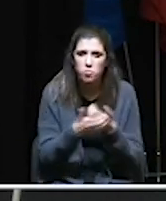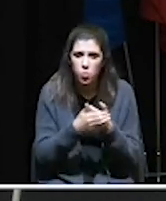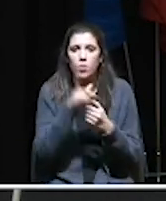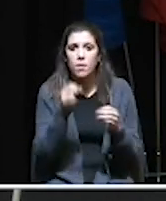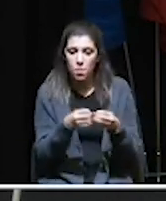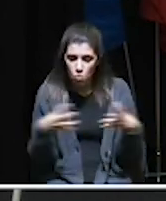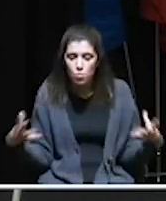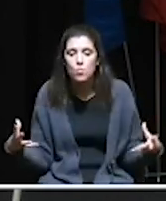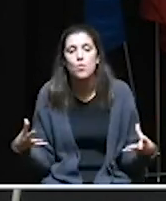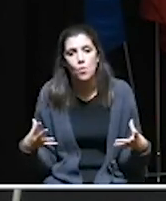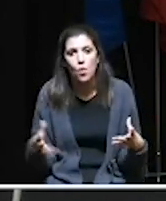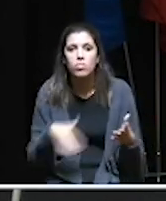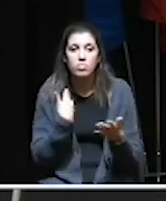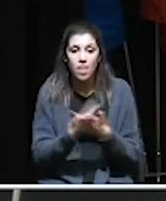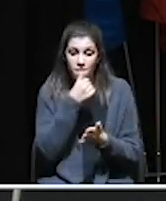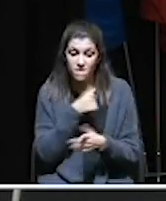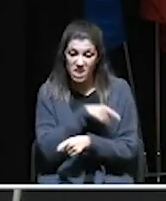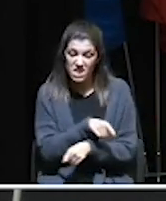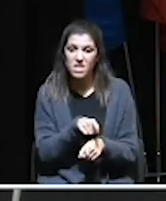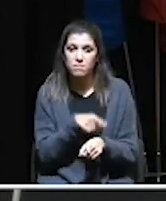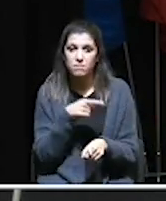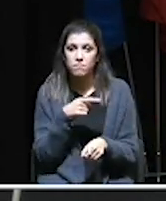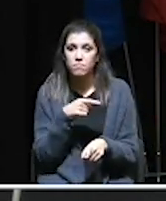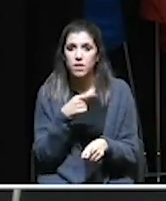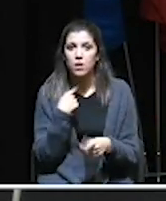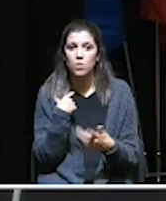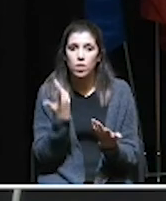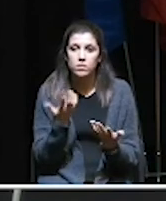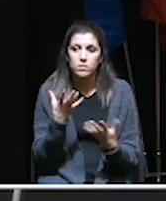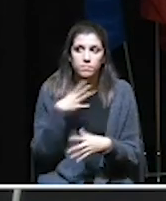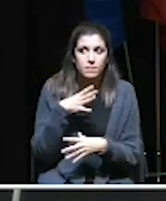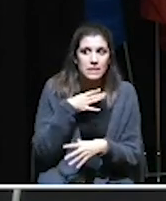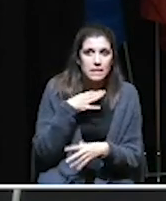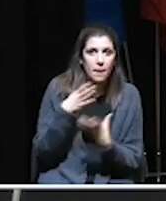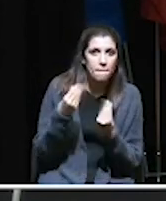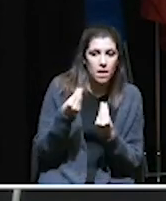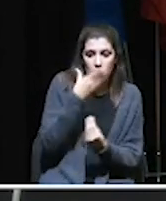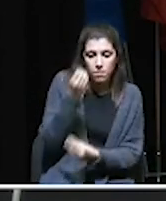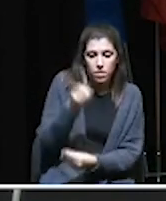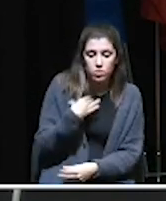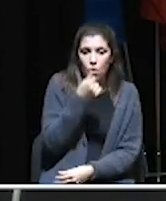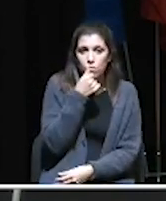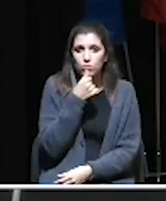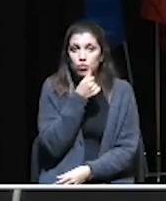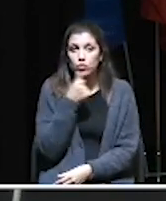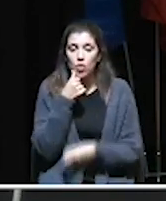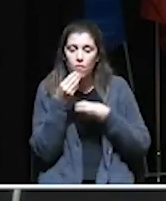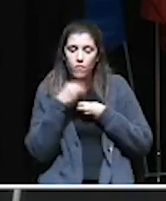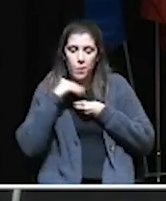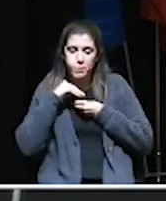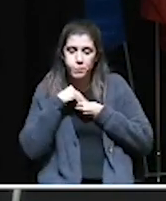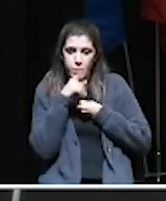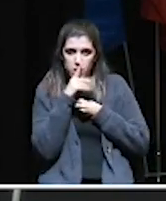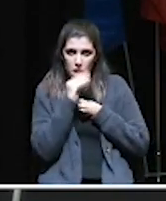vindo a aumentar e levando estas vítimas, muitas vezes, por medo de retaliação e por medo do abandono, a sofrer em silêncio.